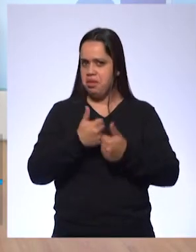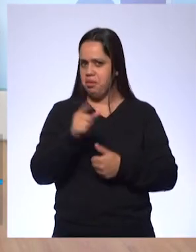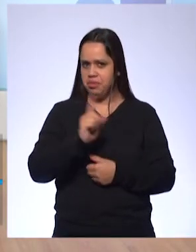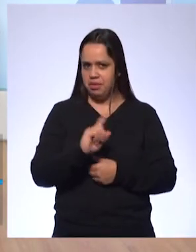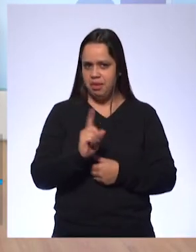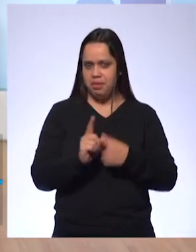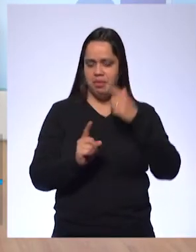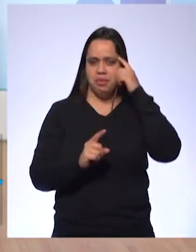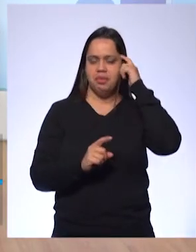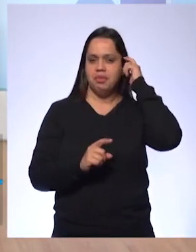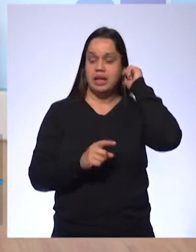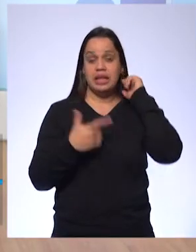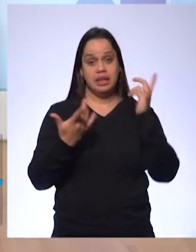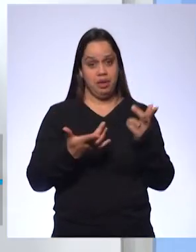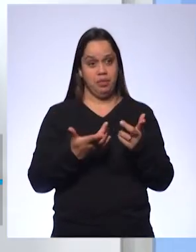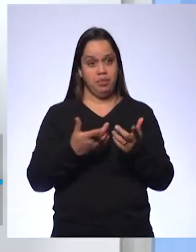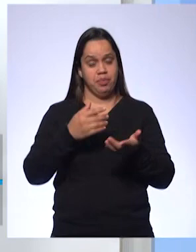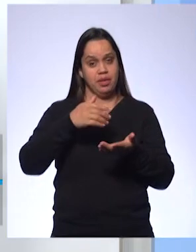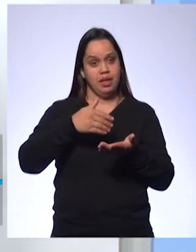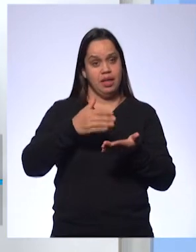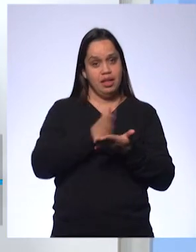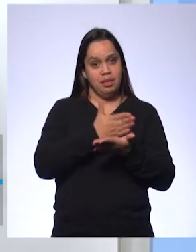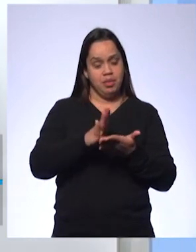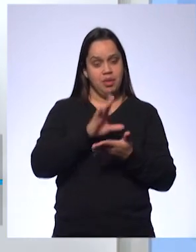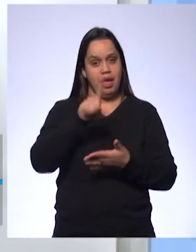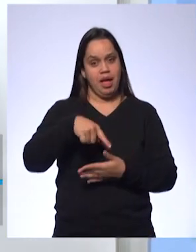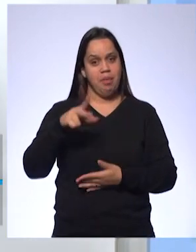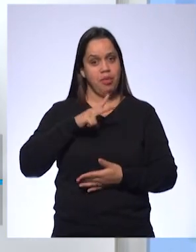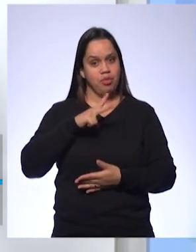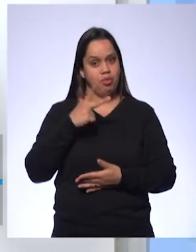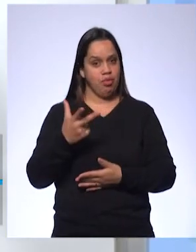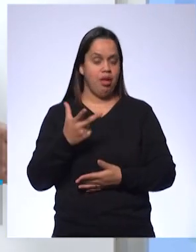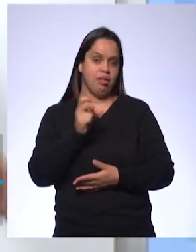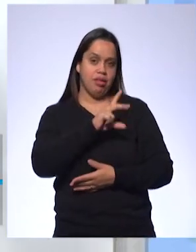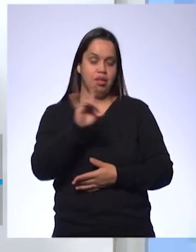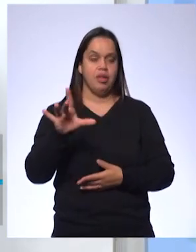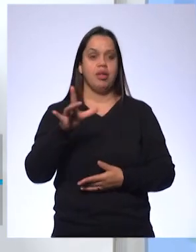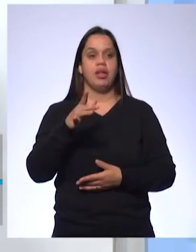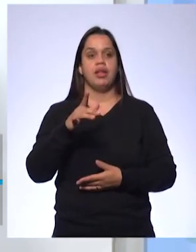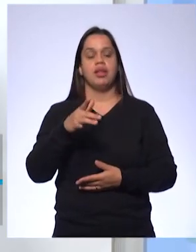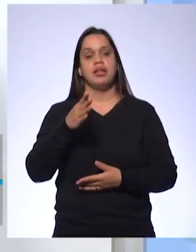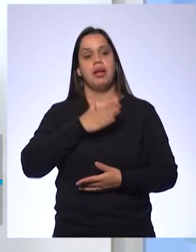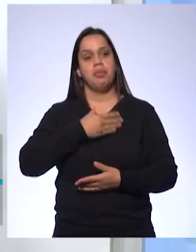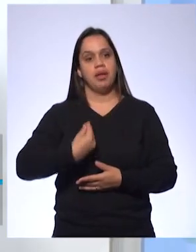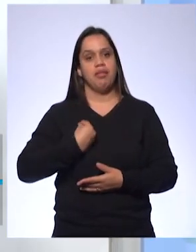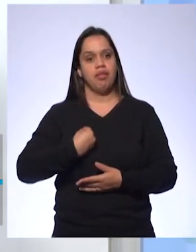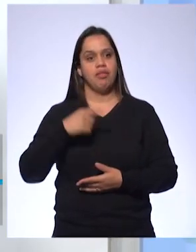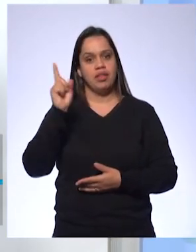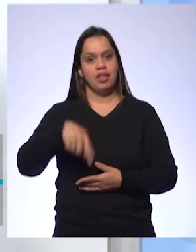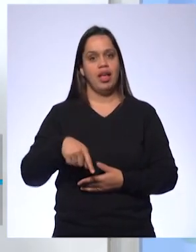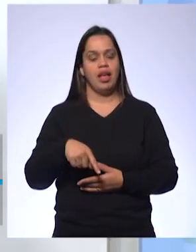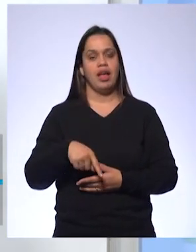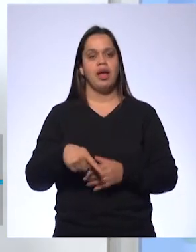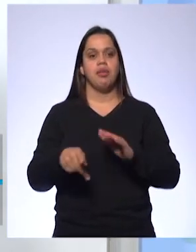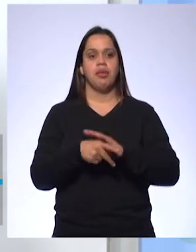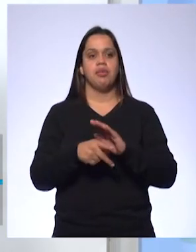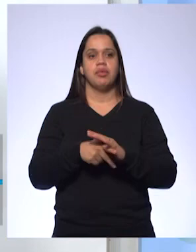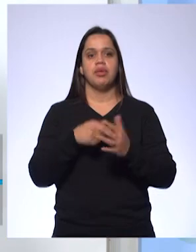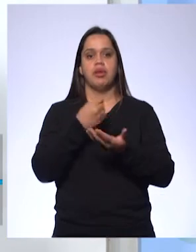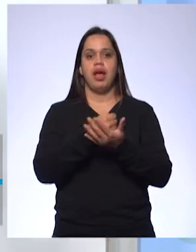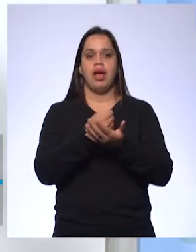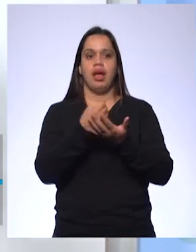as separações que a gente tem no dia a dia são particulares e tal. A minha separação mais comum que eu tenho no dia a dia é um tipo de filtragem e tal,